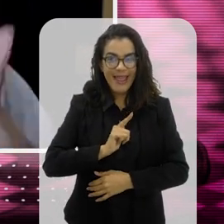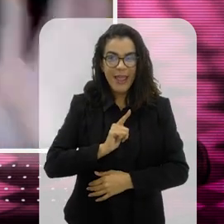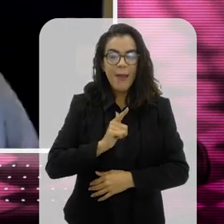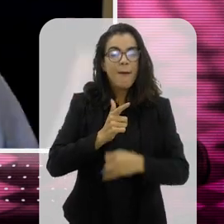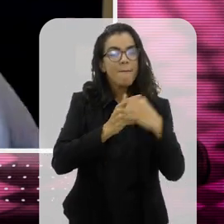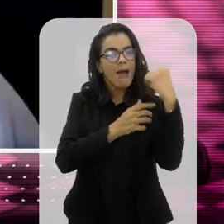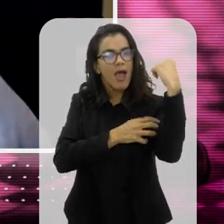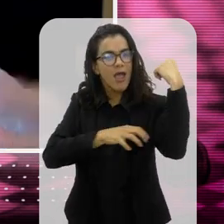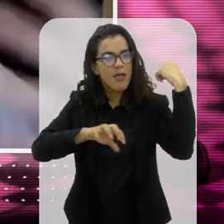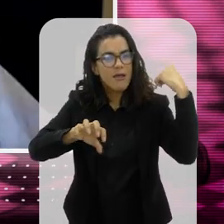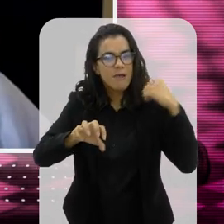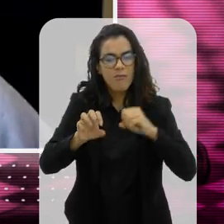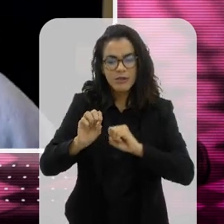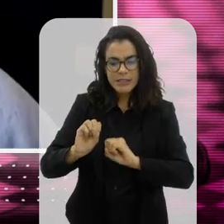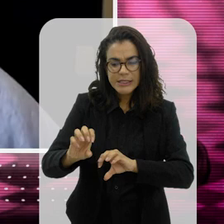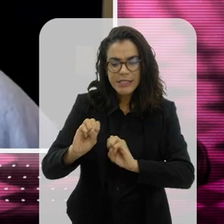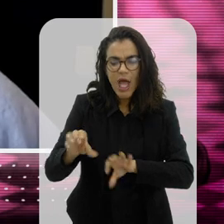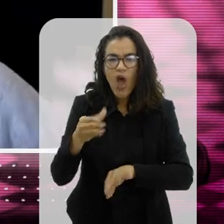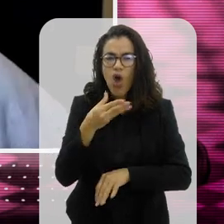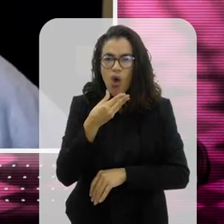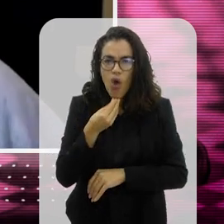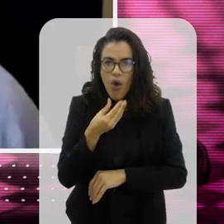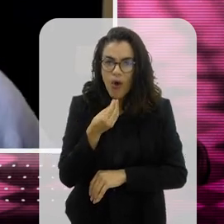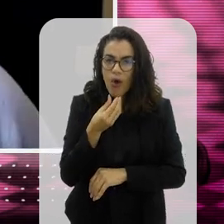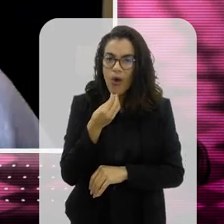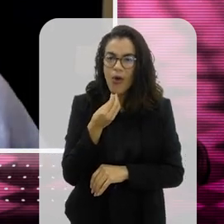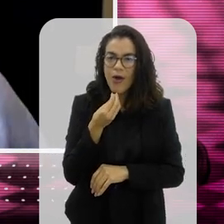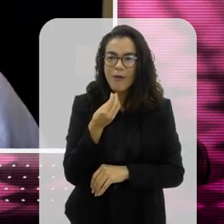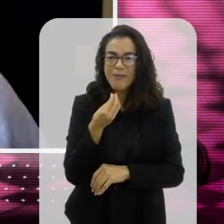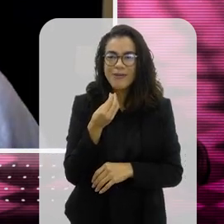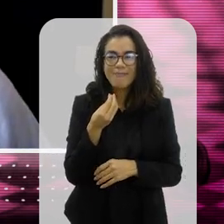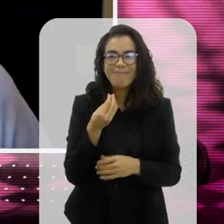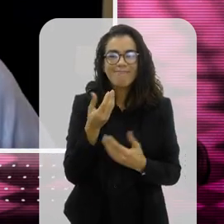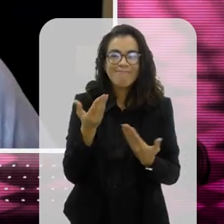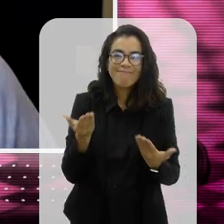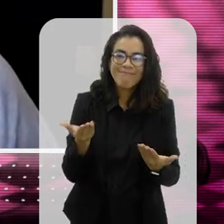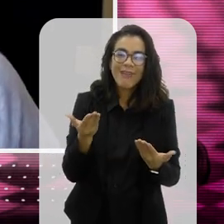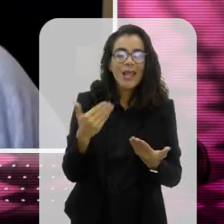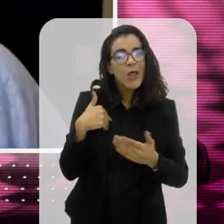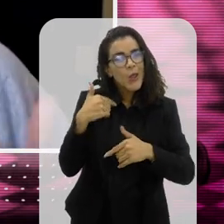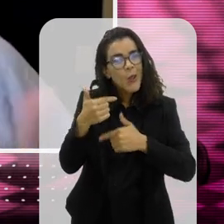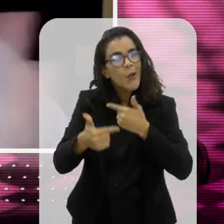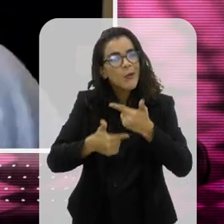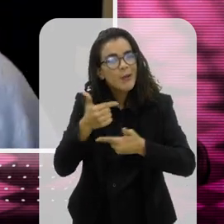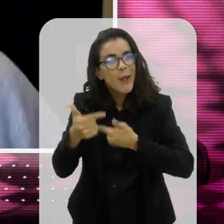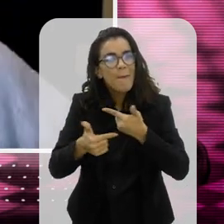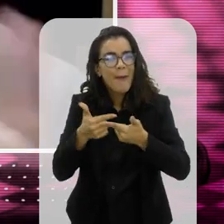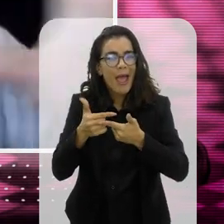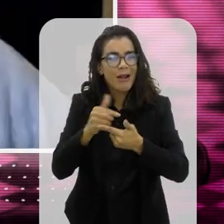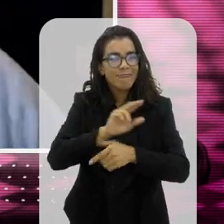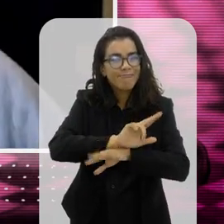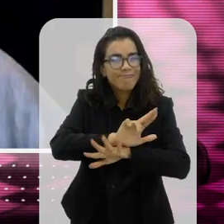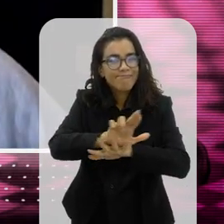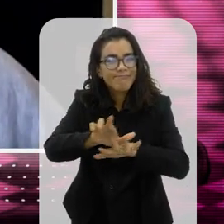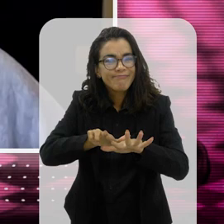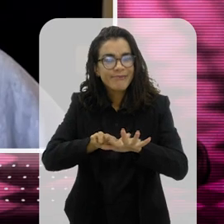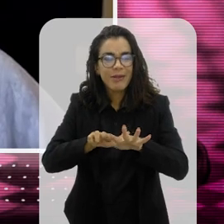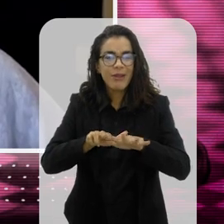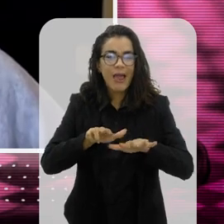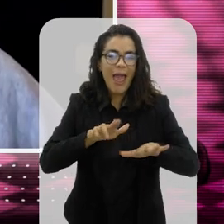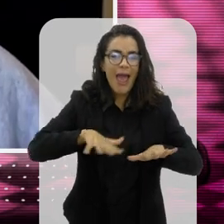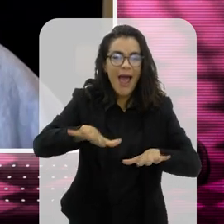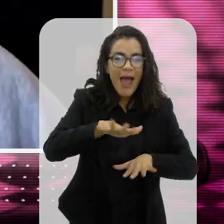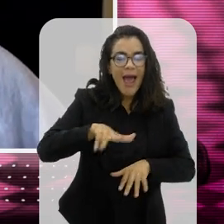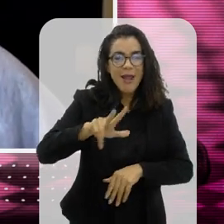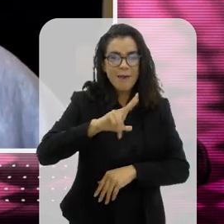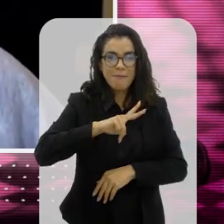Mas o que eu acho, essa coisa do empoderar o homem ou trazer eles para essa função também, Daí aí eu trabalho com todos os agentes da sociedade